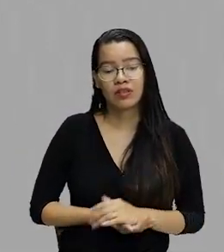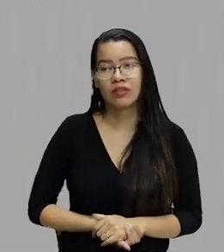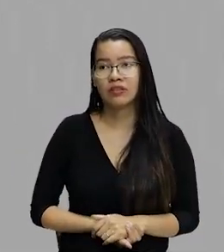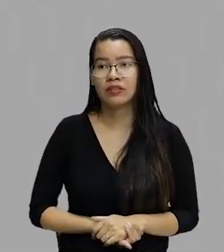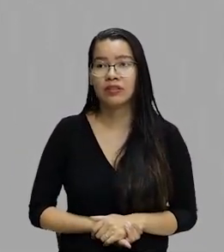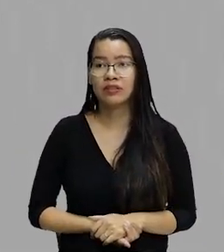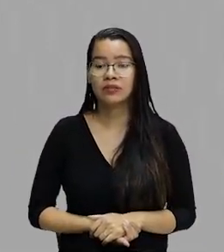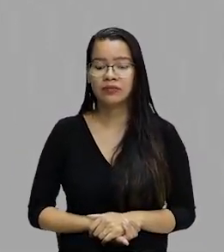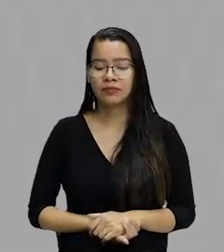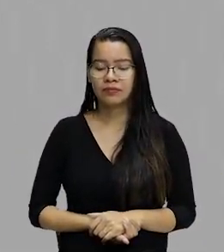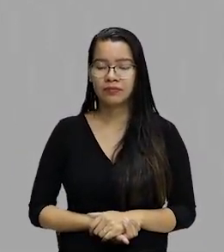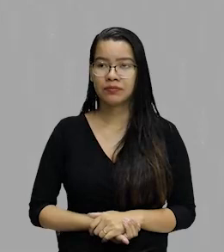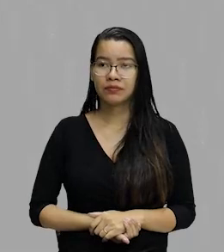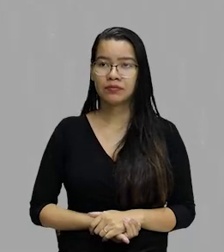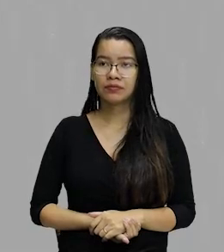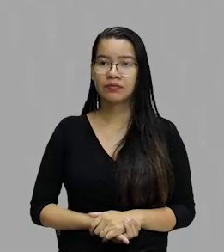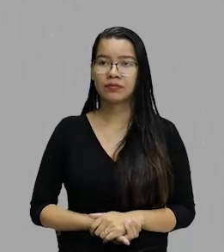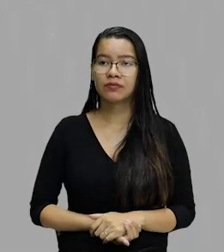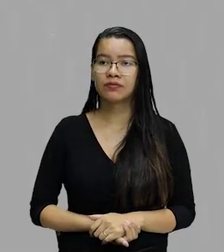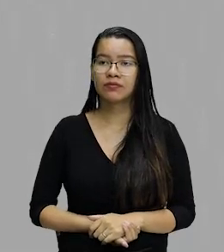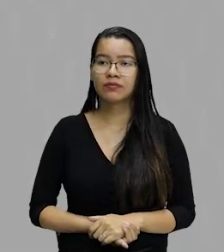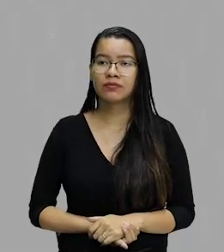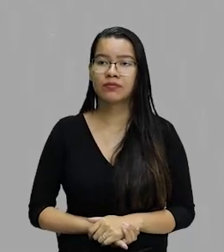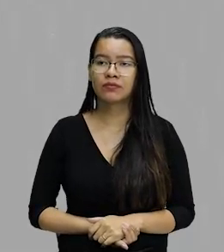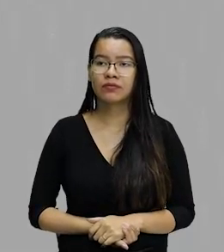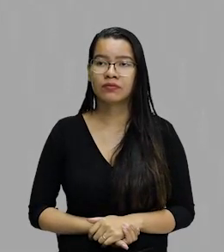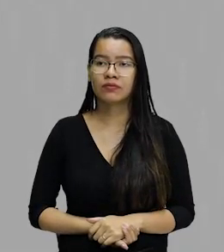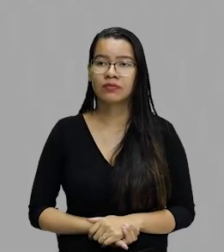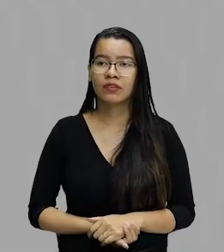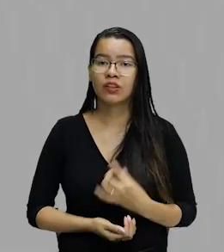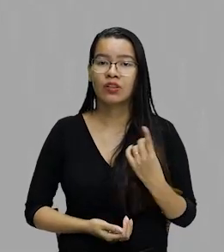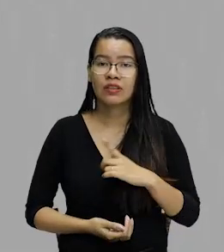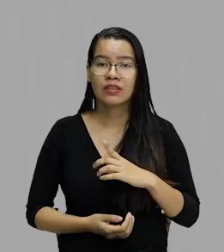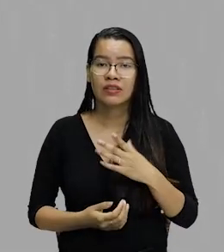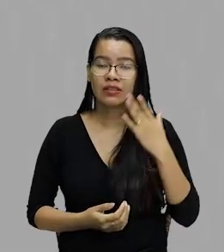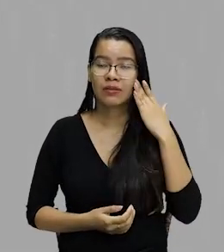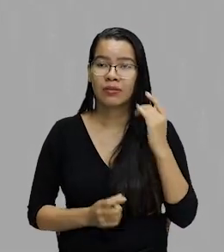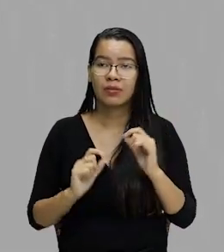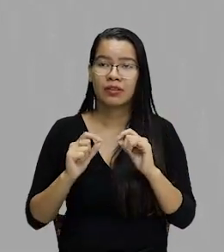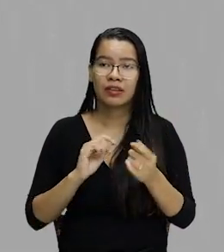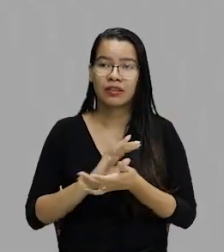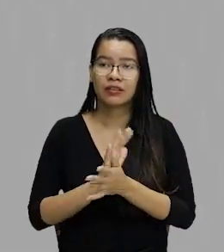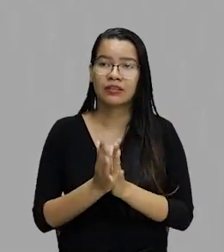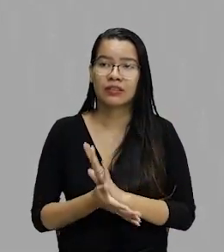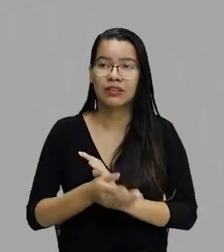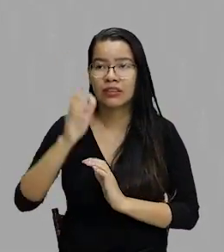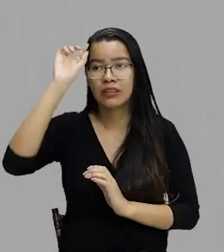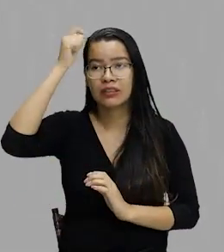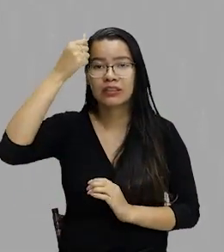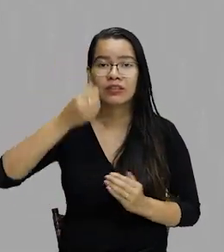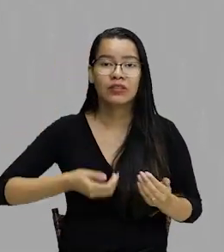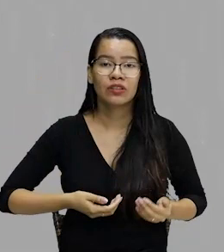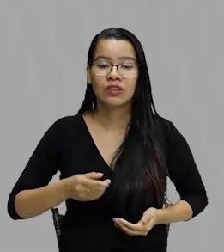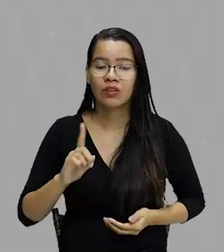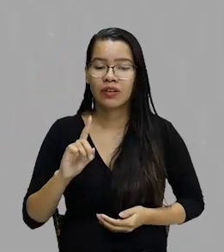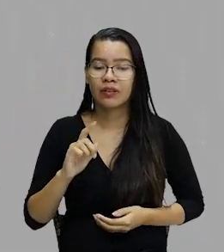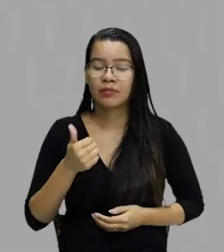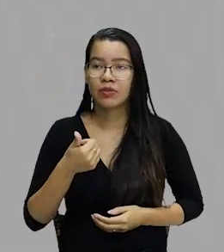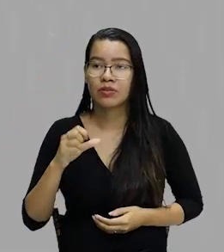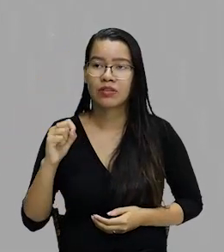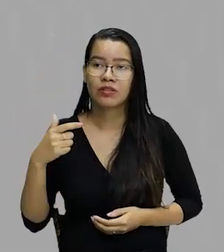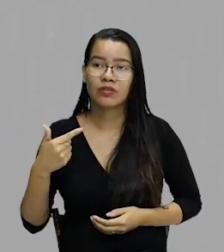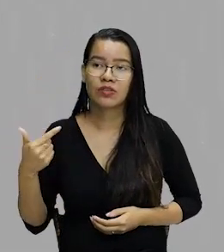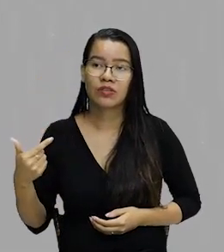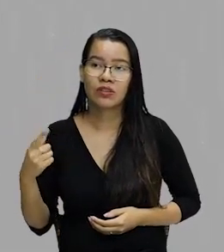fluxo contínuo de mão de obra africana até o momento de sua extinção em 1822, nós sabemos que a extinção da escravidão não é em 1822, 1822